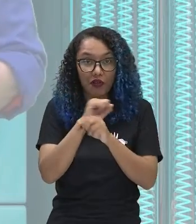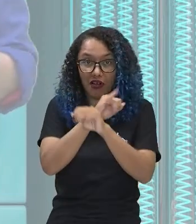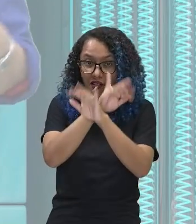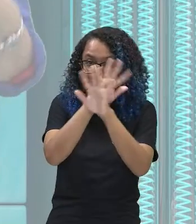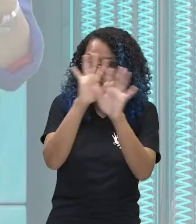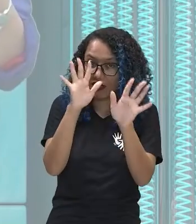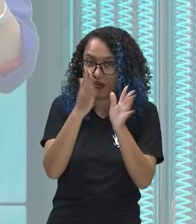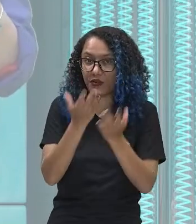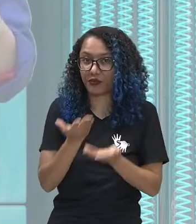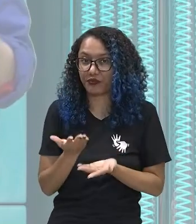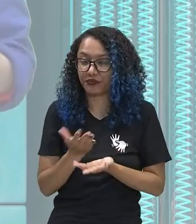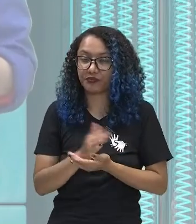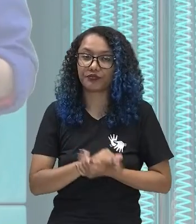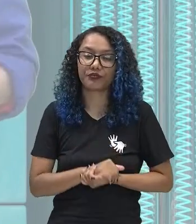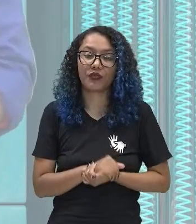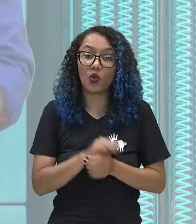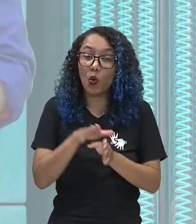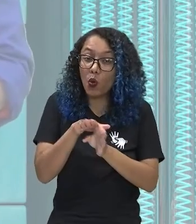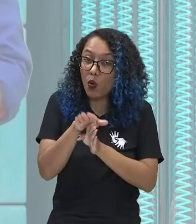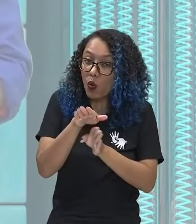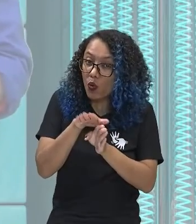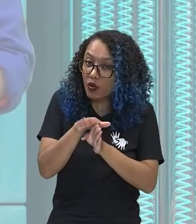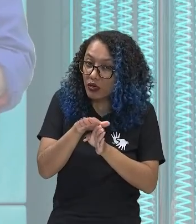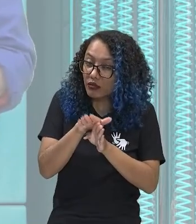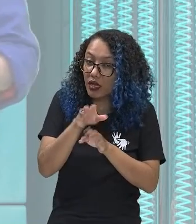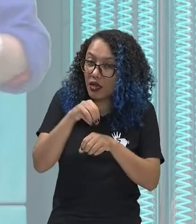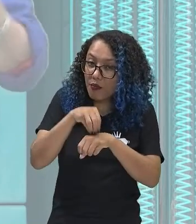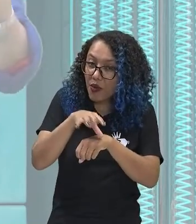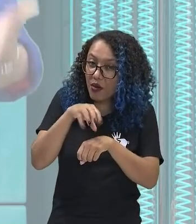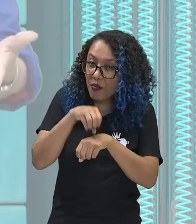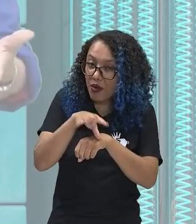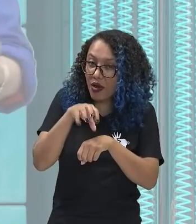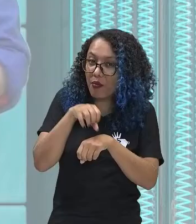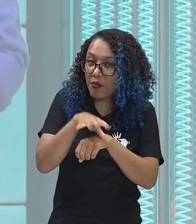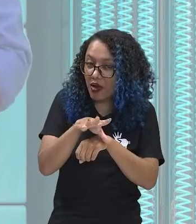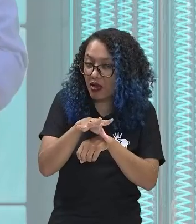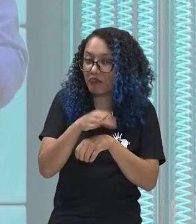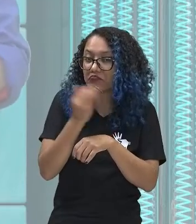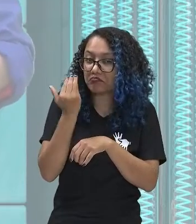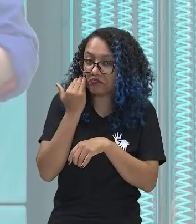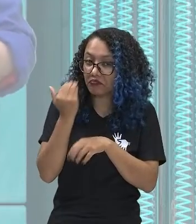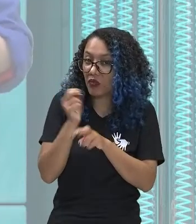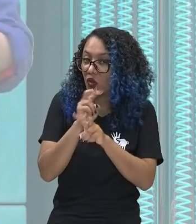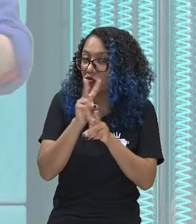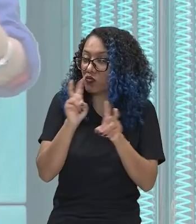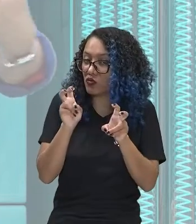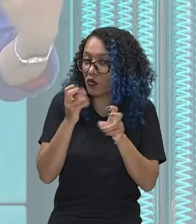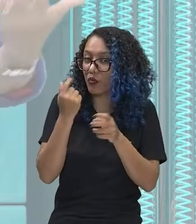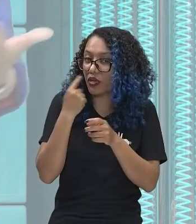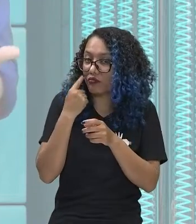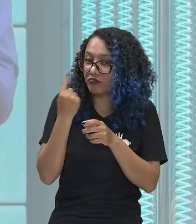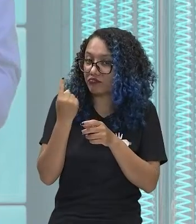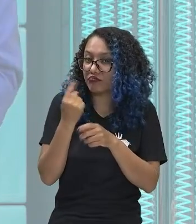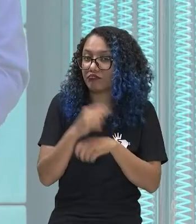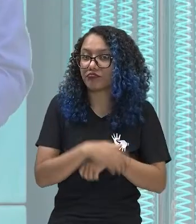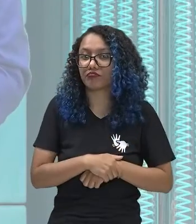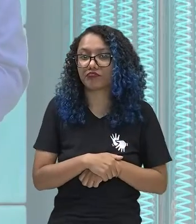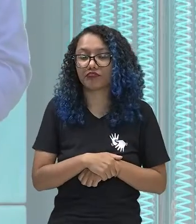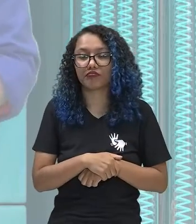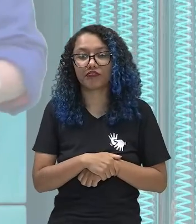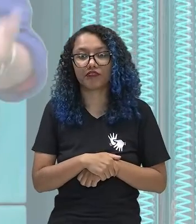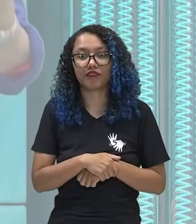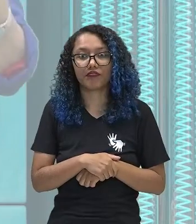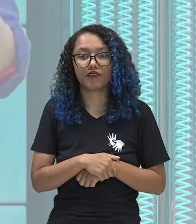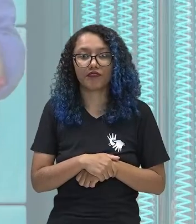claro, né? Para orientar você, né, nesse sentido, né? De realizar essas